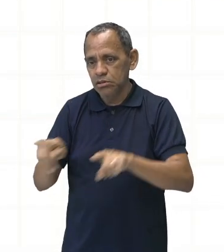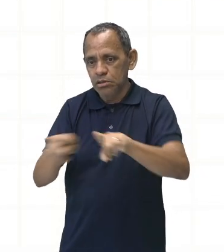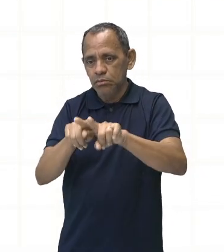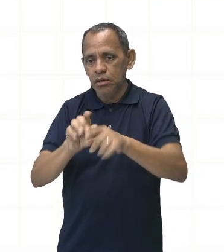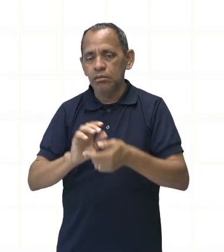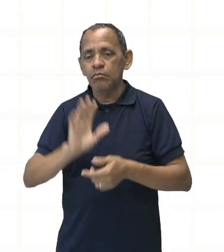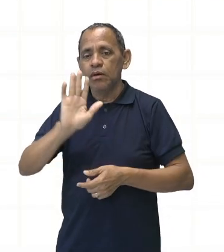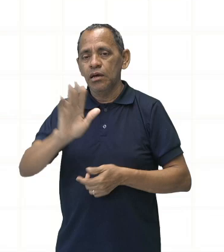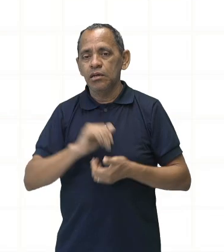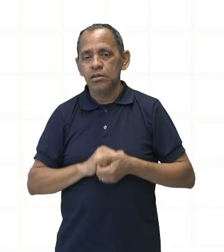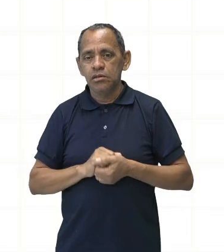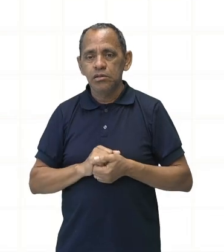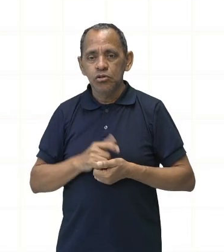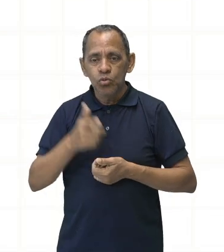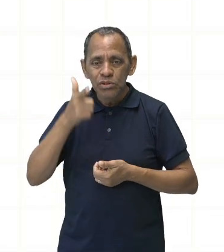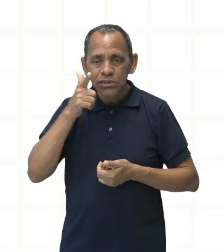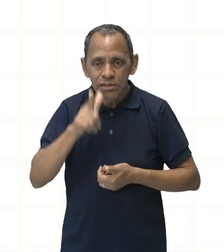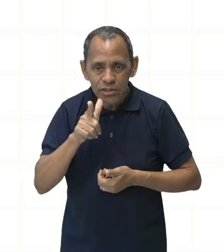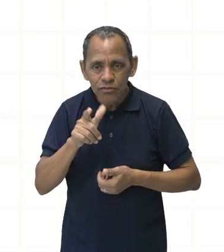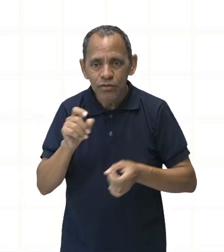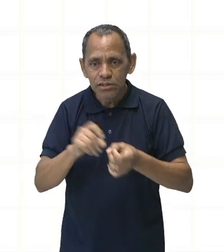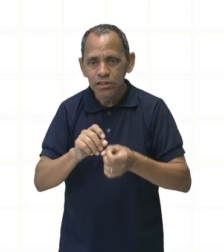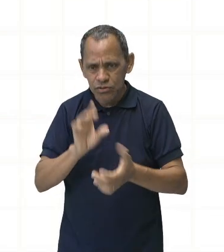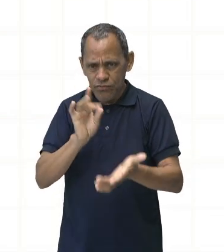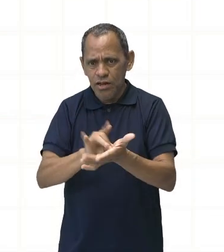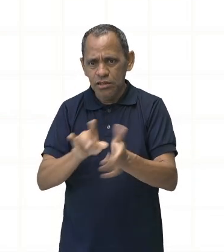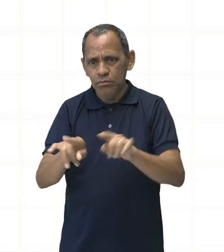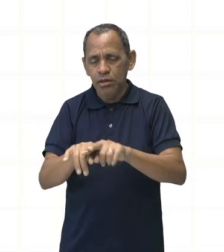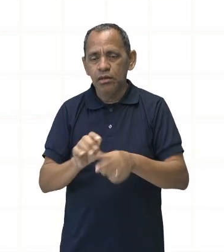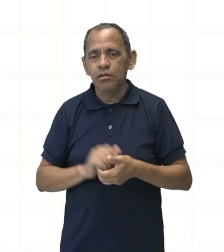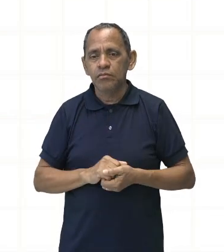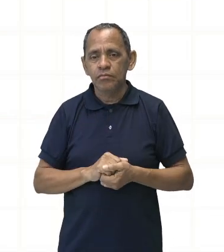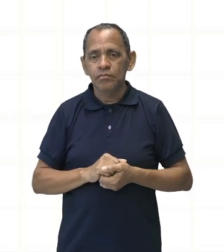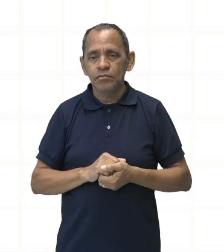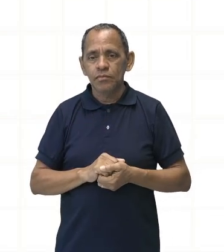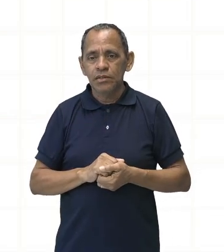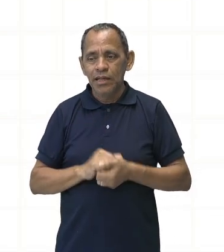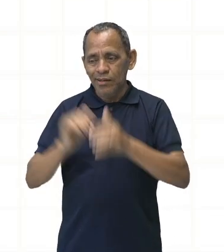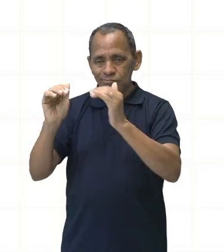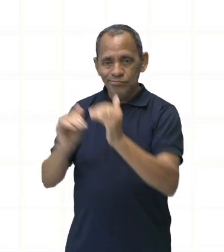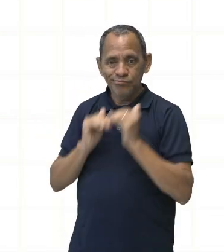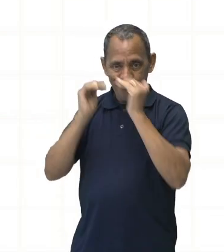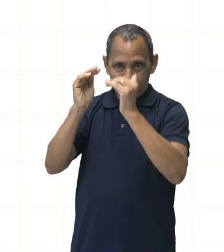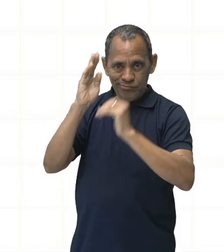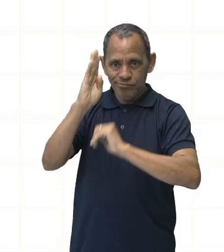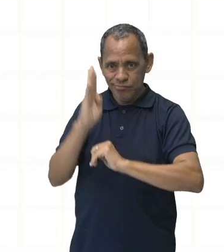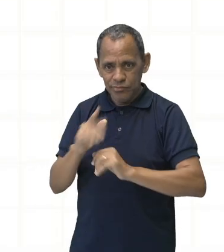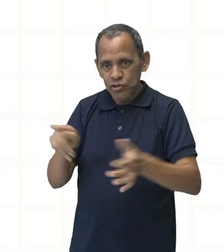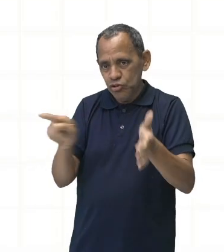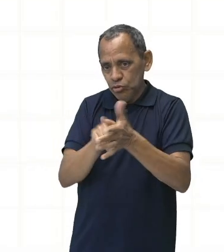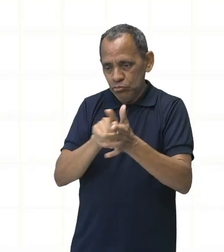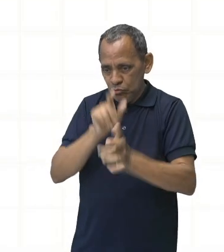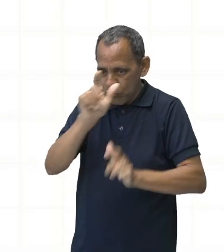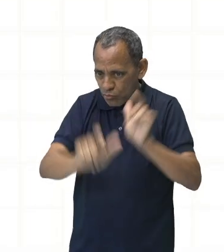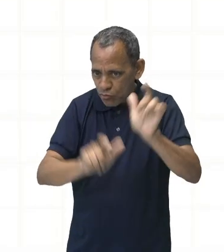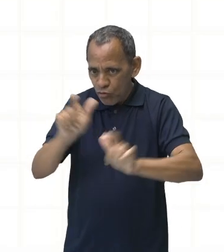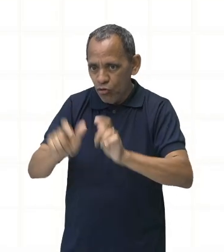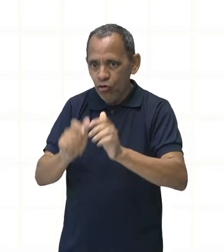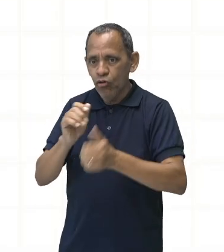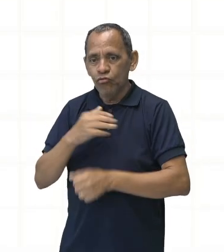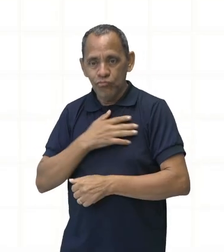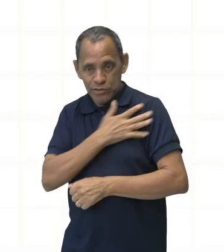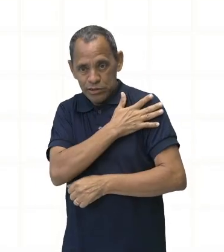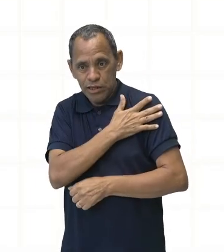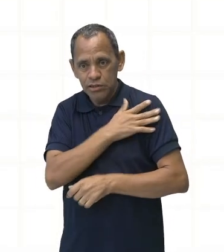porém, quando ele decidiu fazer isso, né, a elite brasileira, o próprio povo, o exército